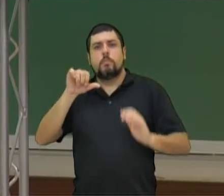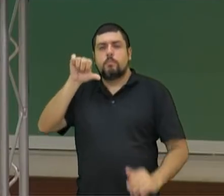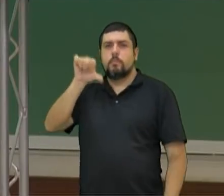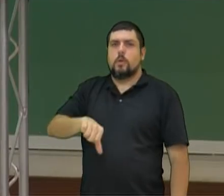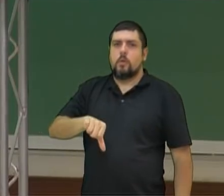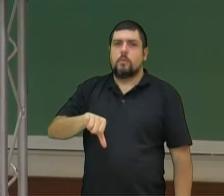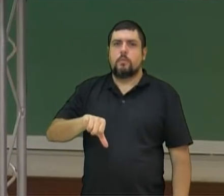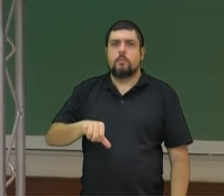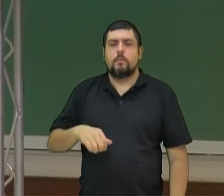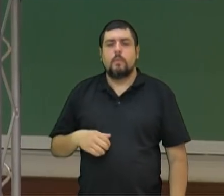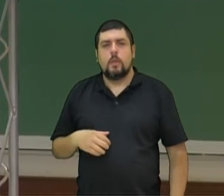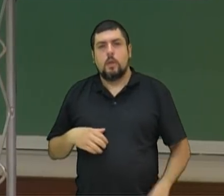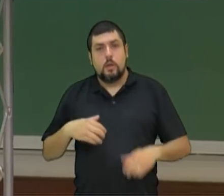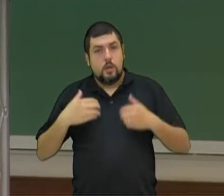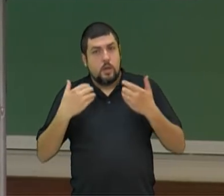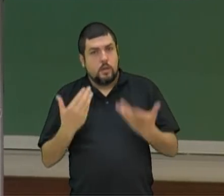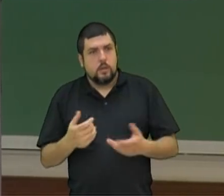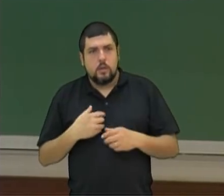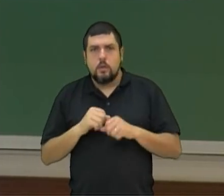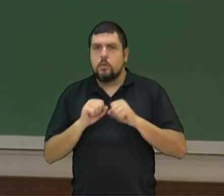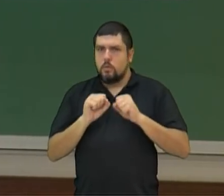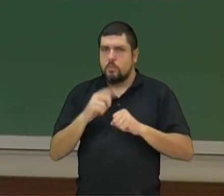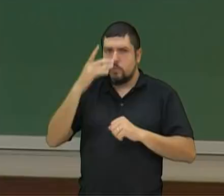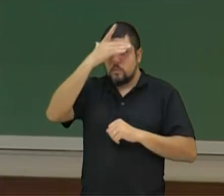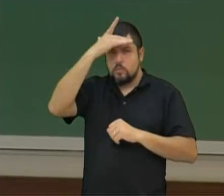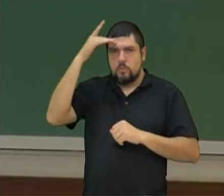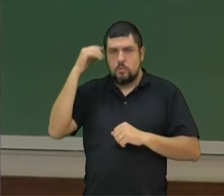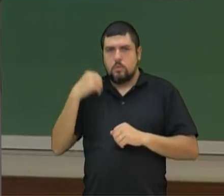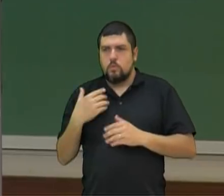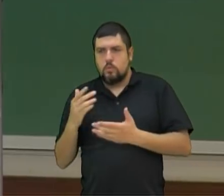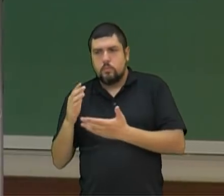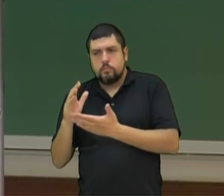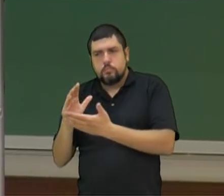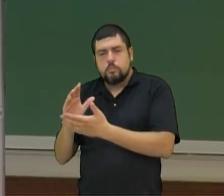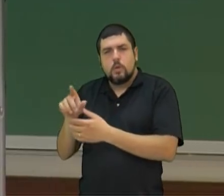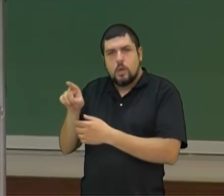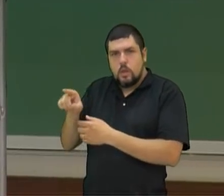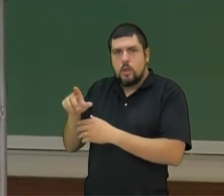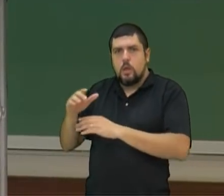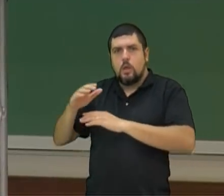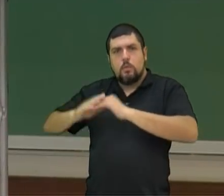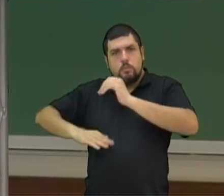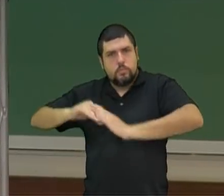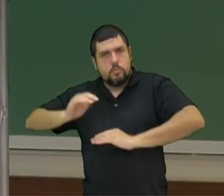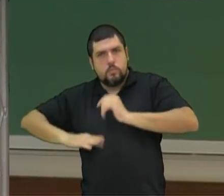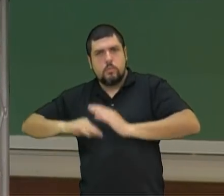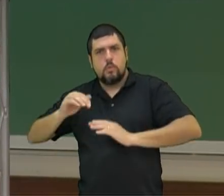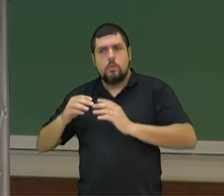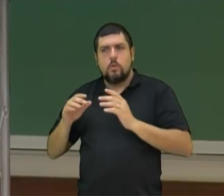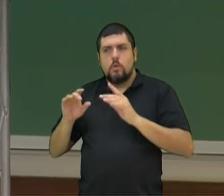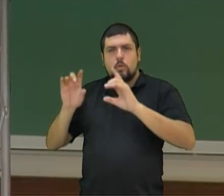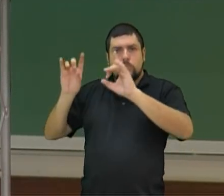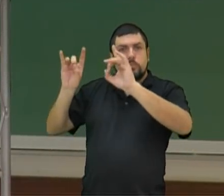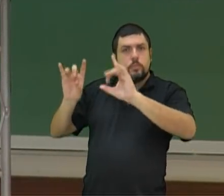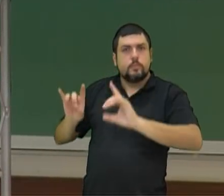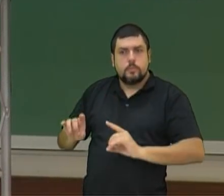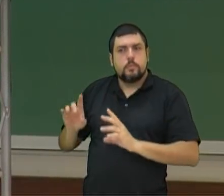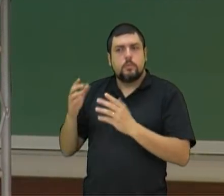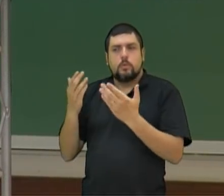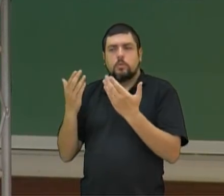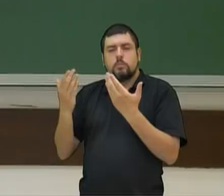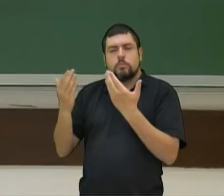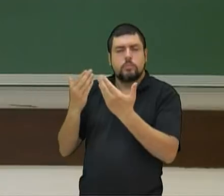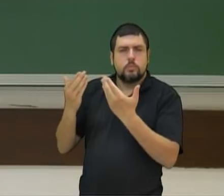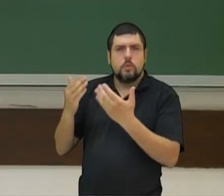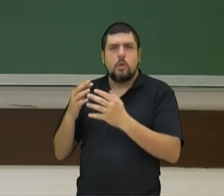piores. Por isso que existem pessoas, né, os especialistas, os médicos, que vão diagnosticar e tratar. Algumas